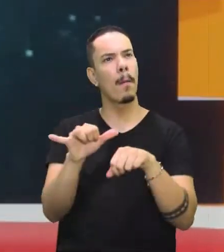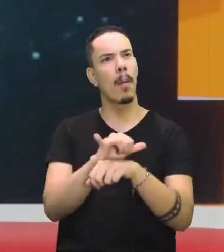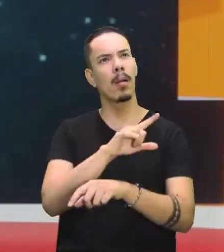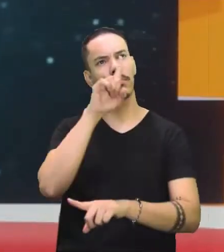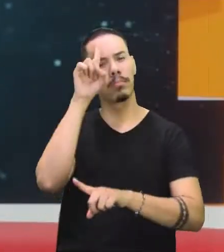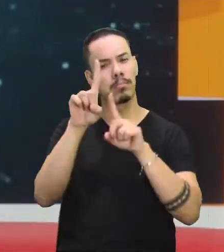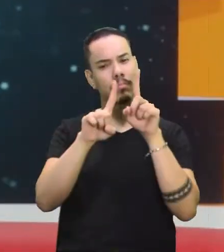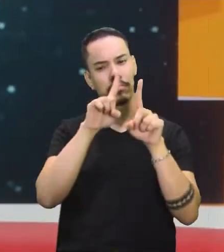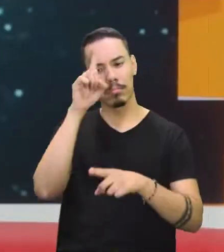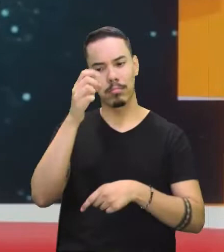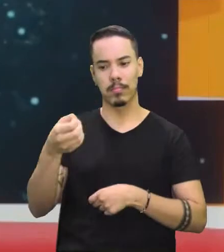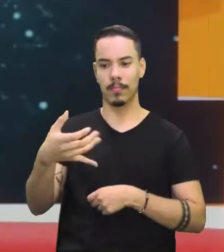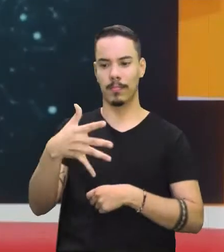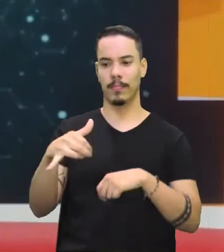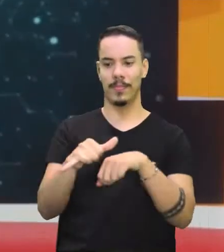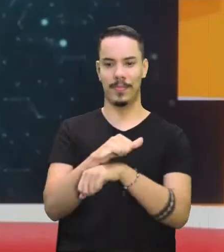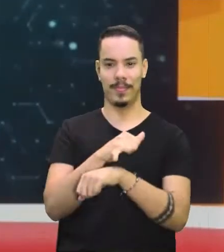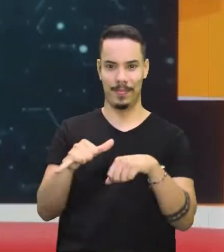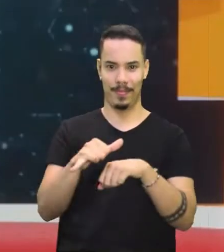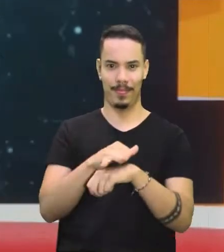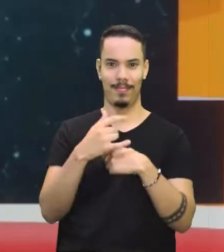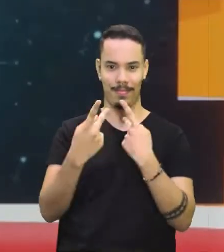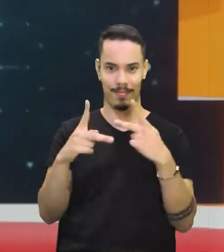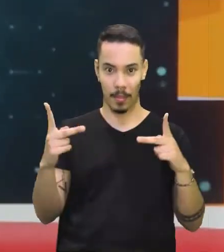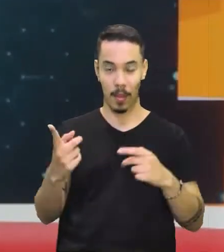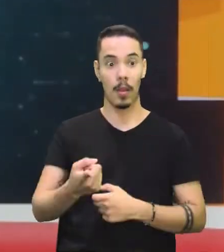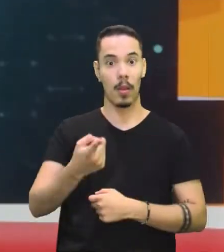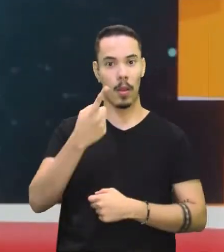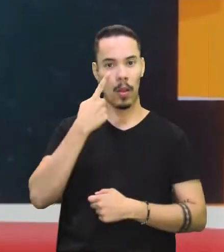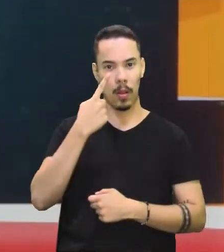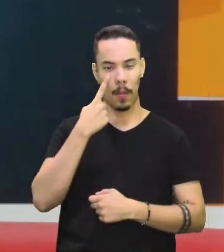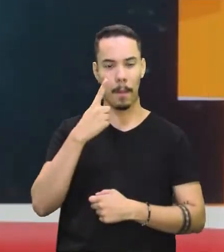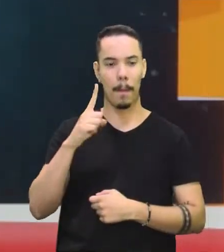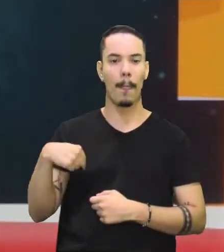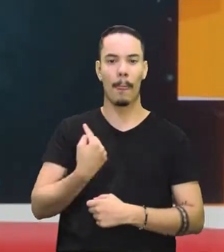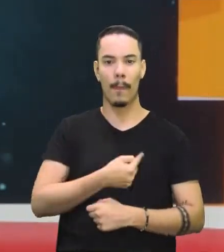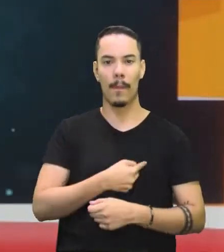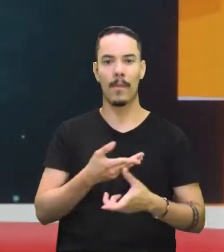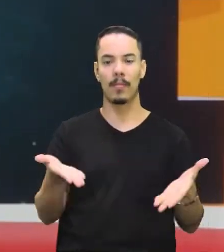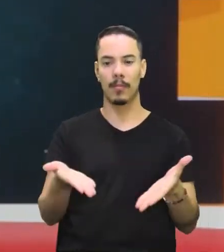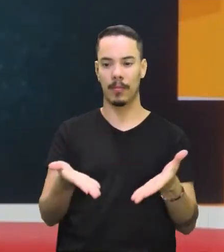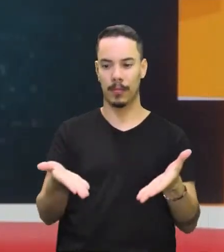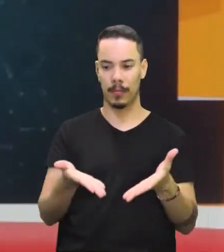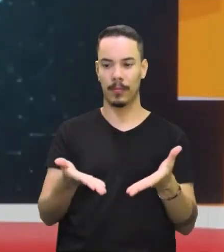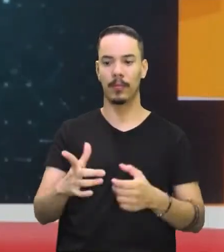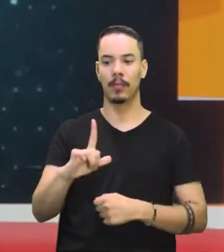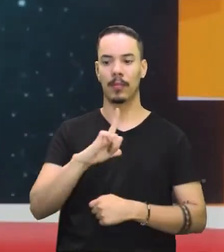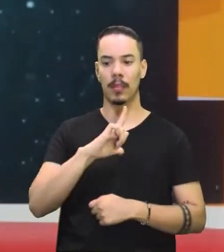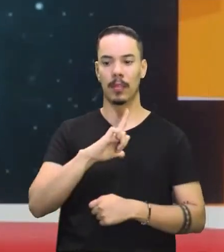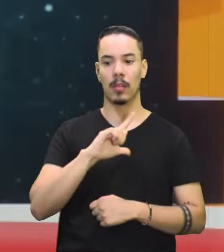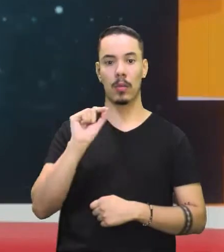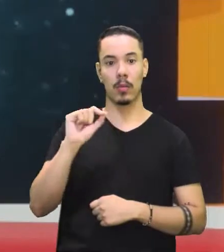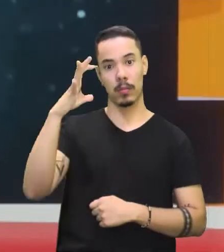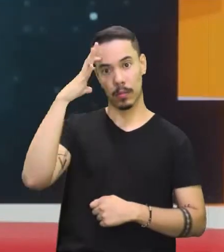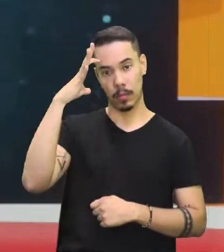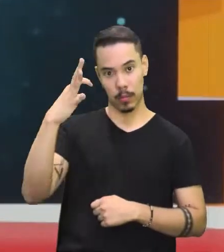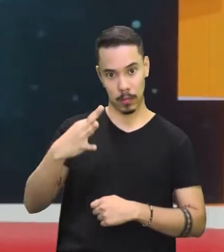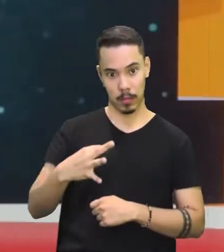interessante o seguinte, olha só, presta atenção. Nós, hoje, temos só que